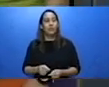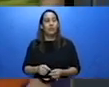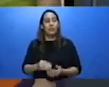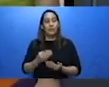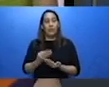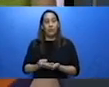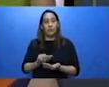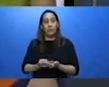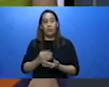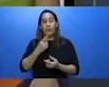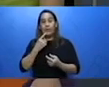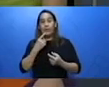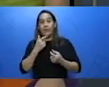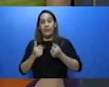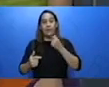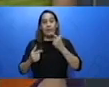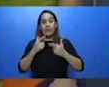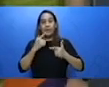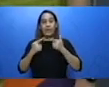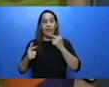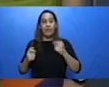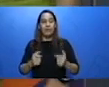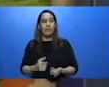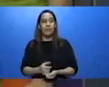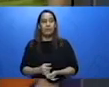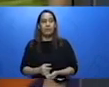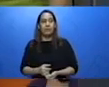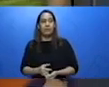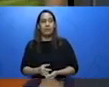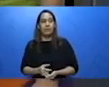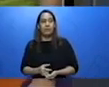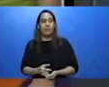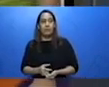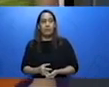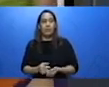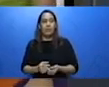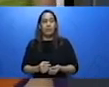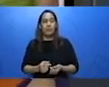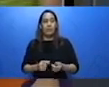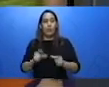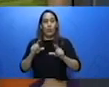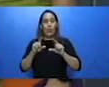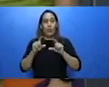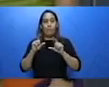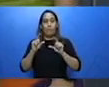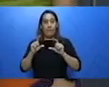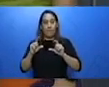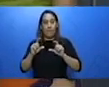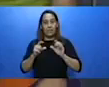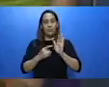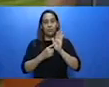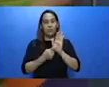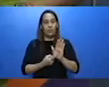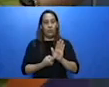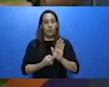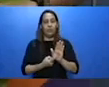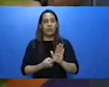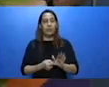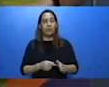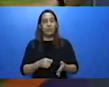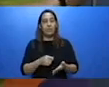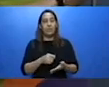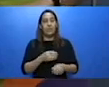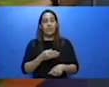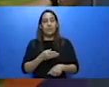vamos até começar a ler de letra cursiva. Olha aqui o trecho da revelação, né?